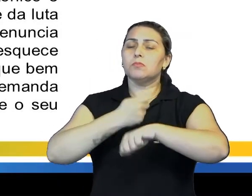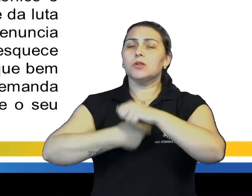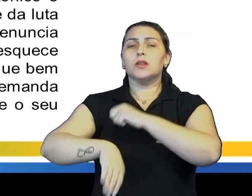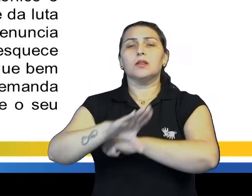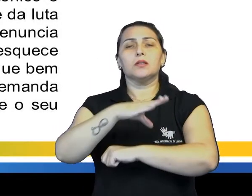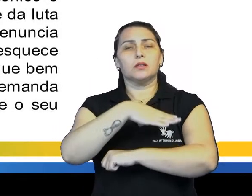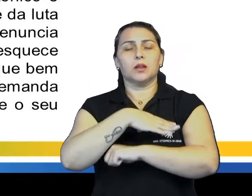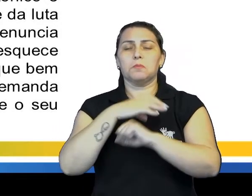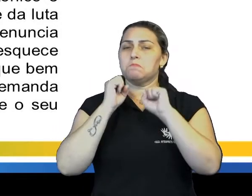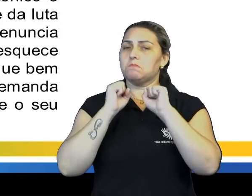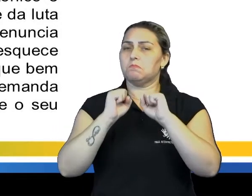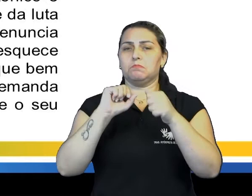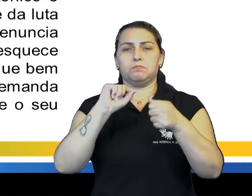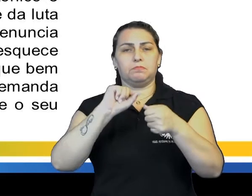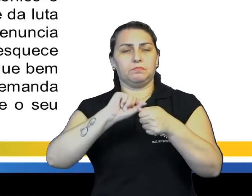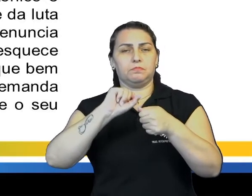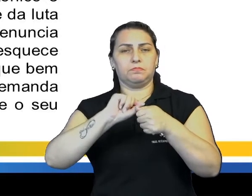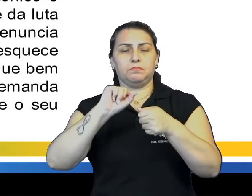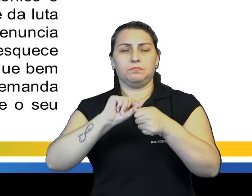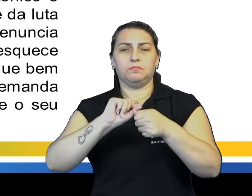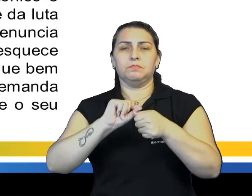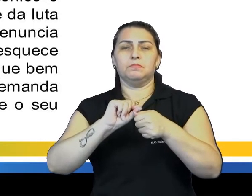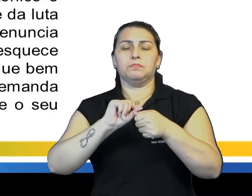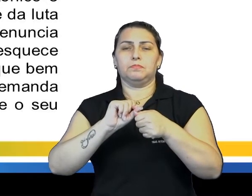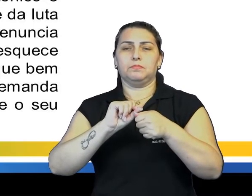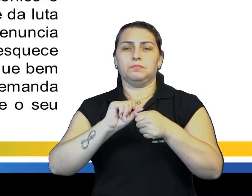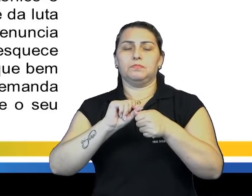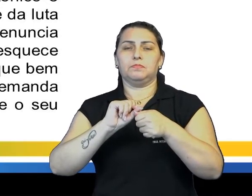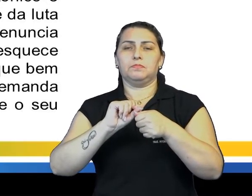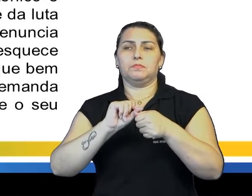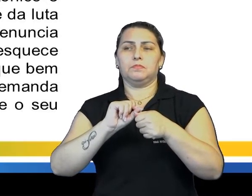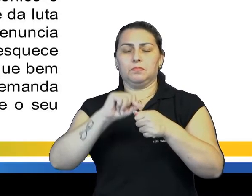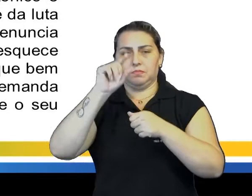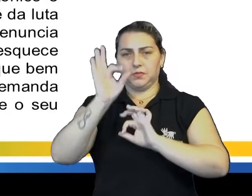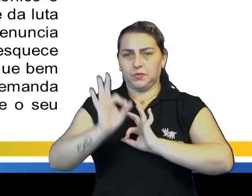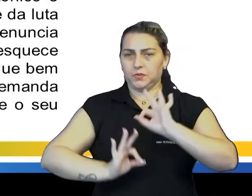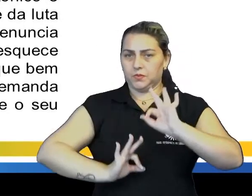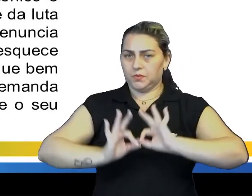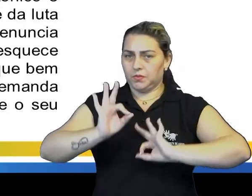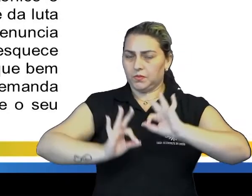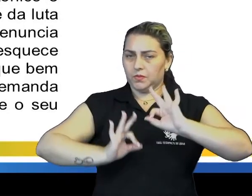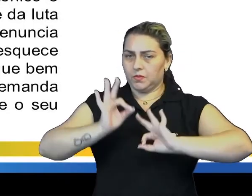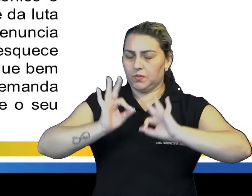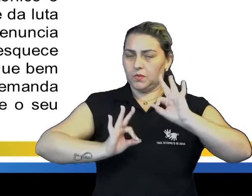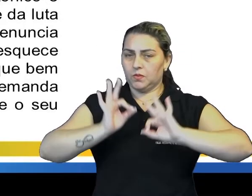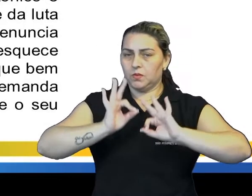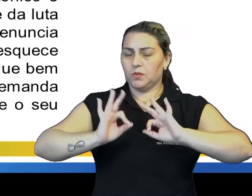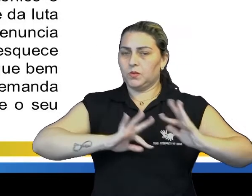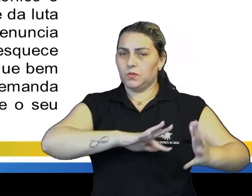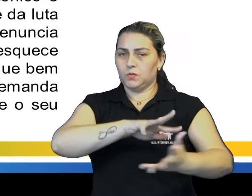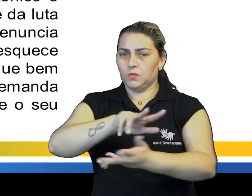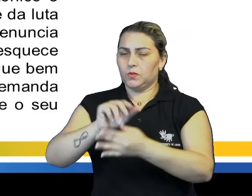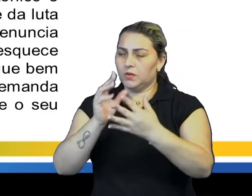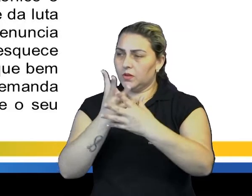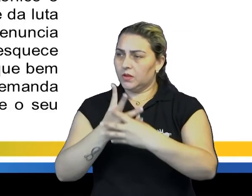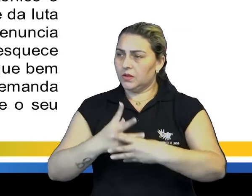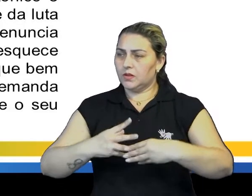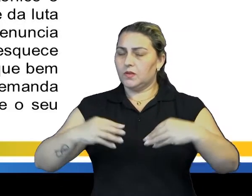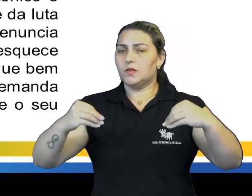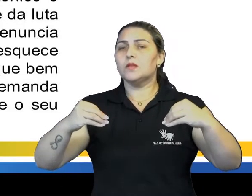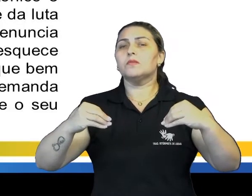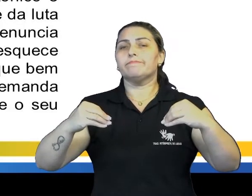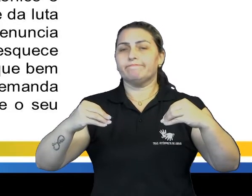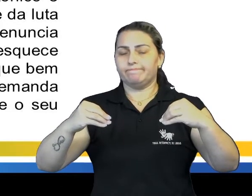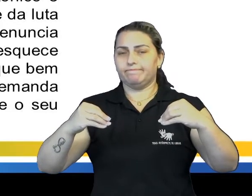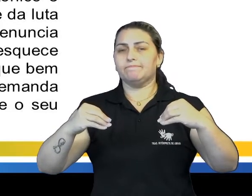cidade e que pode fazer, né, passar para a ordem instável do mundo sensível e na qual